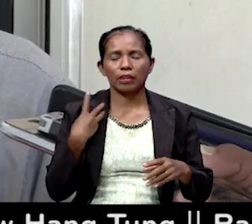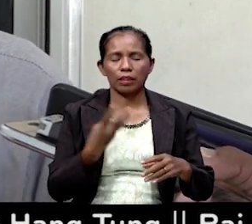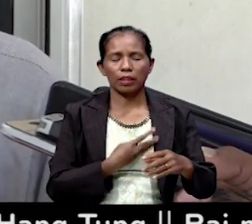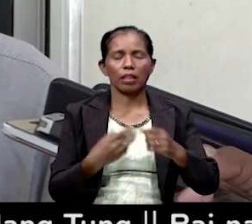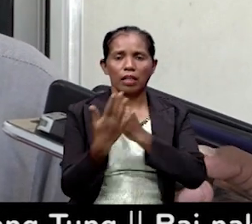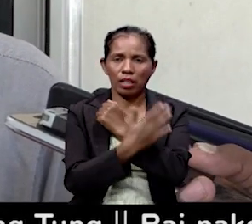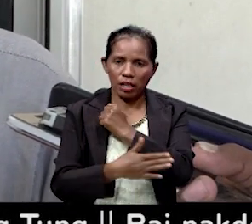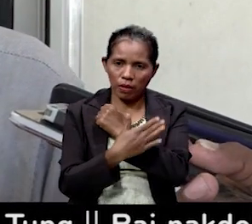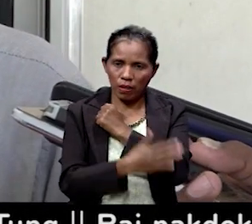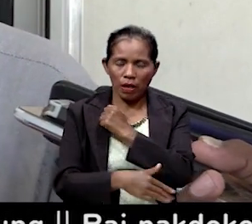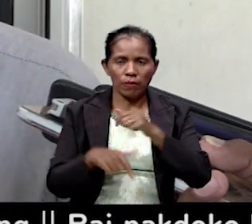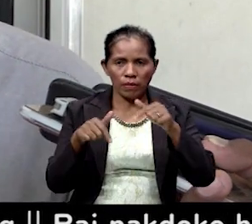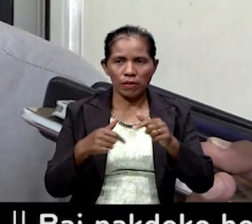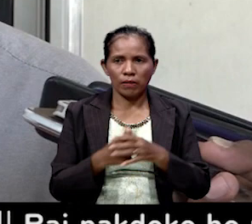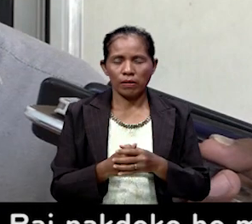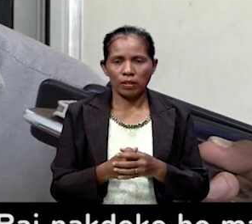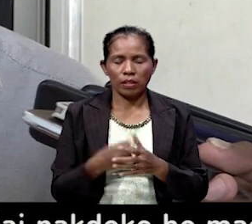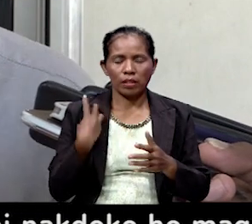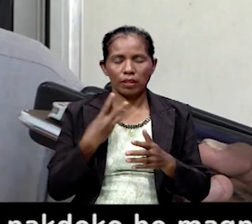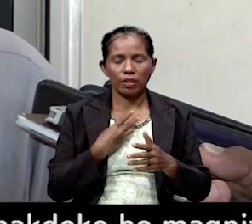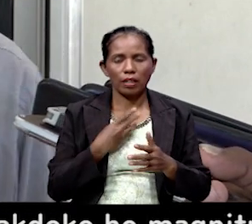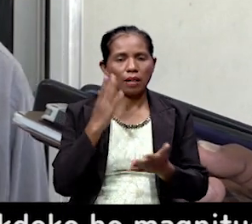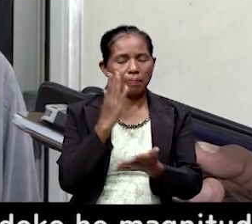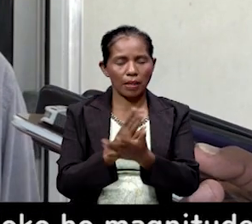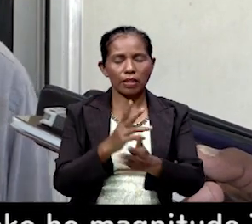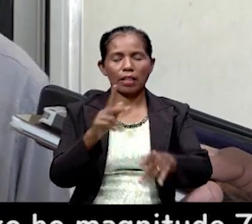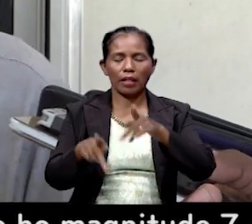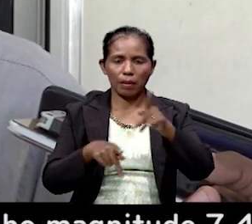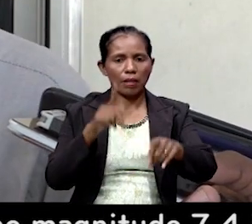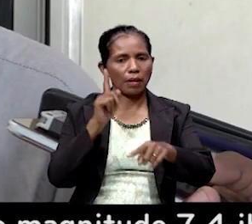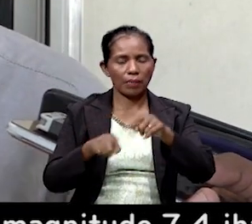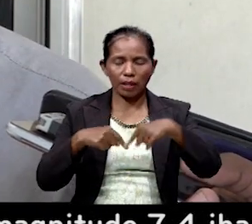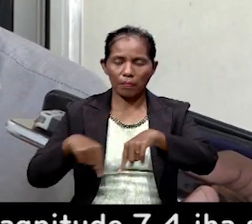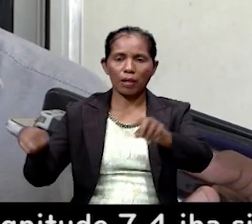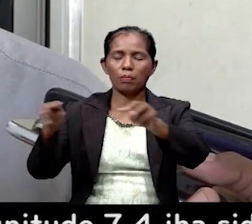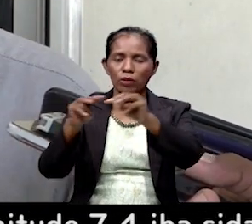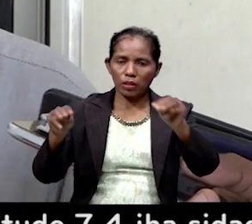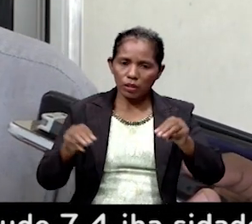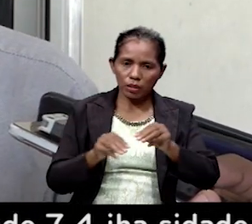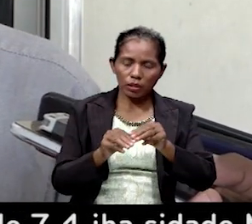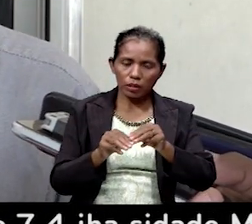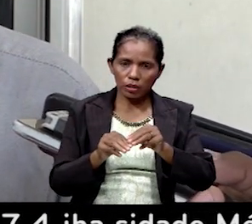ne ita limita o movimento do povo sirnia, o município e o município. Ida. Nebe ita